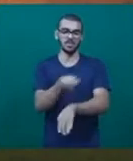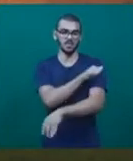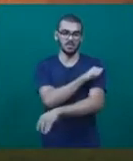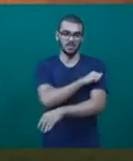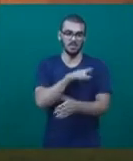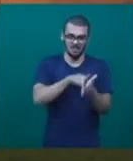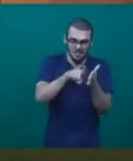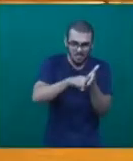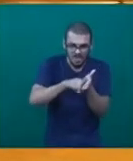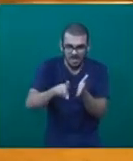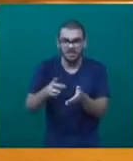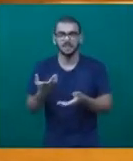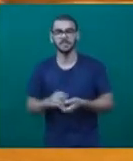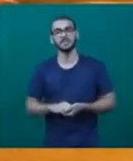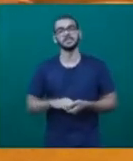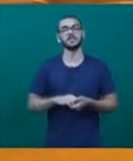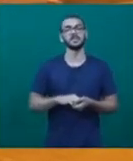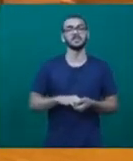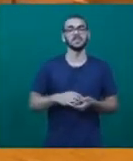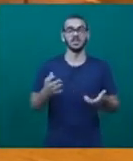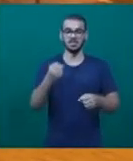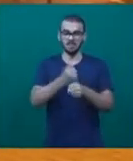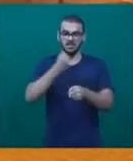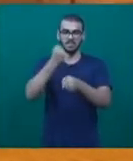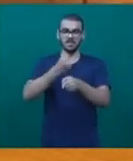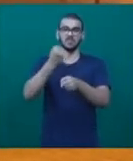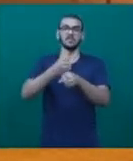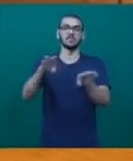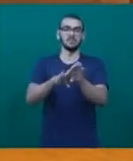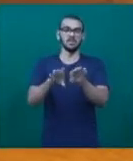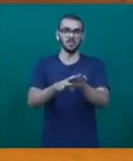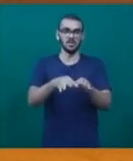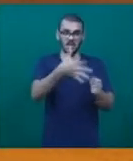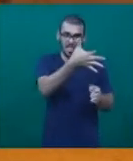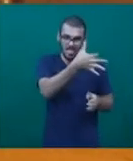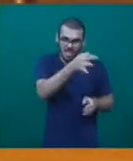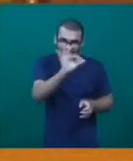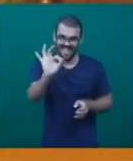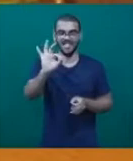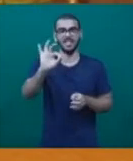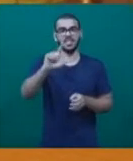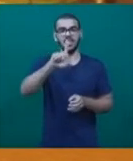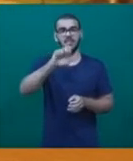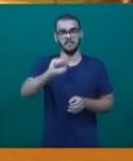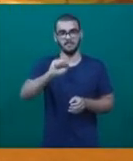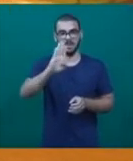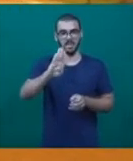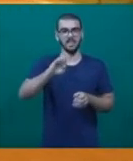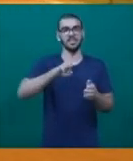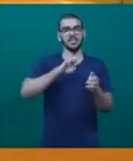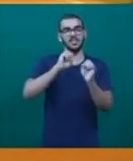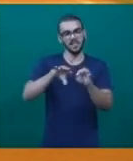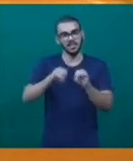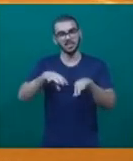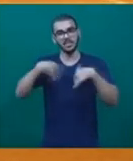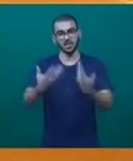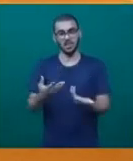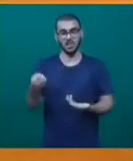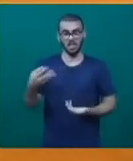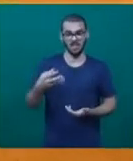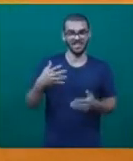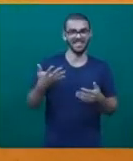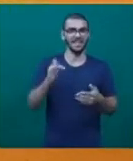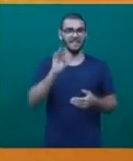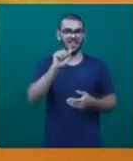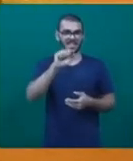iniciação científica. E está em fase de construção mais de 10 laboratórios de ensino. A novidade é que em breve a FACIP